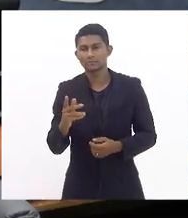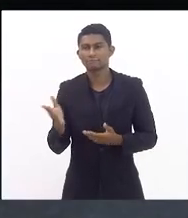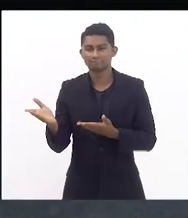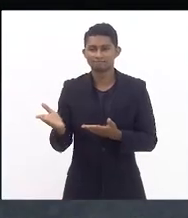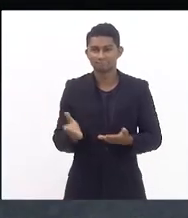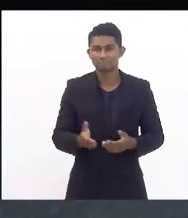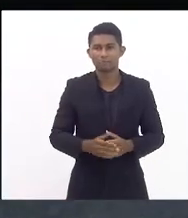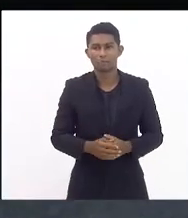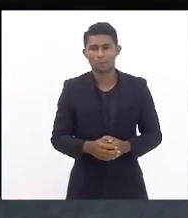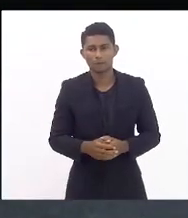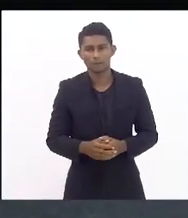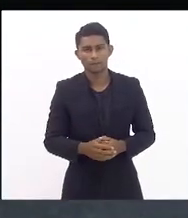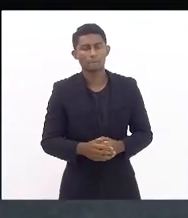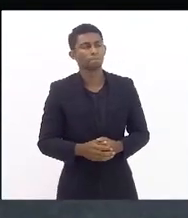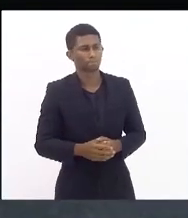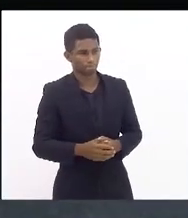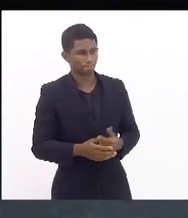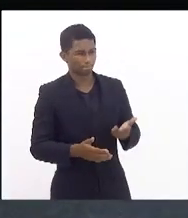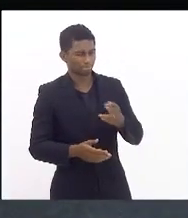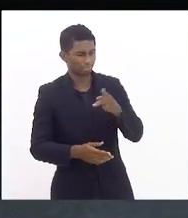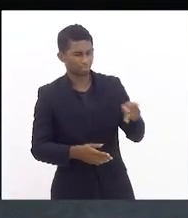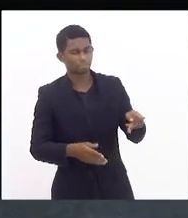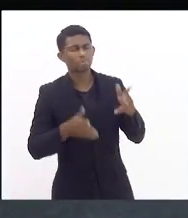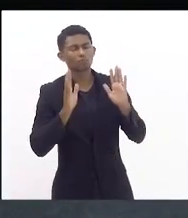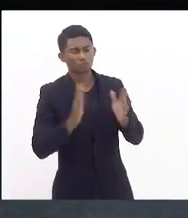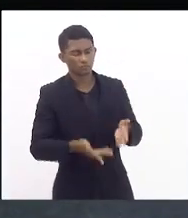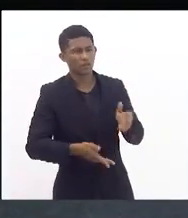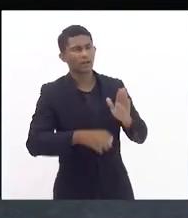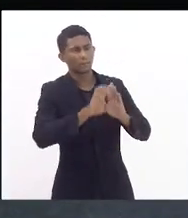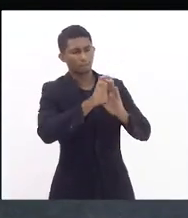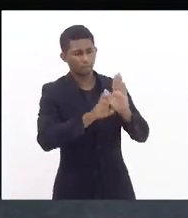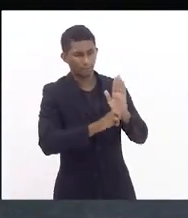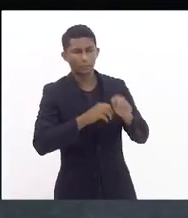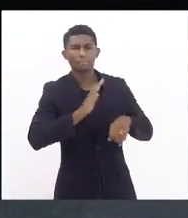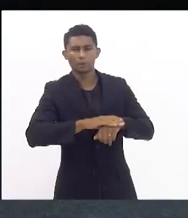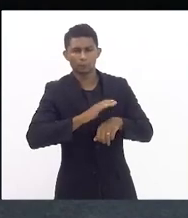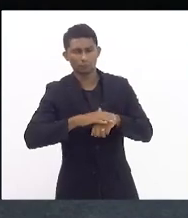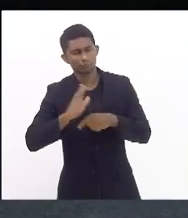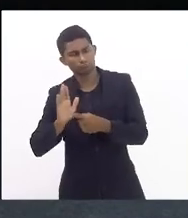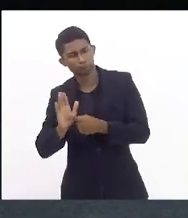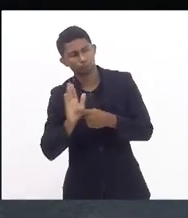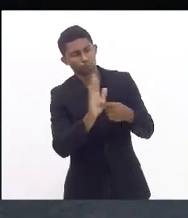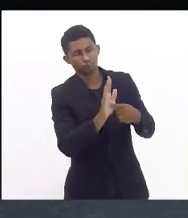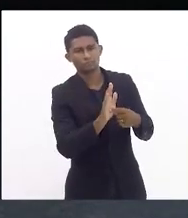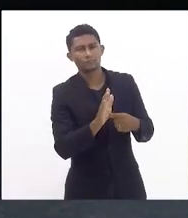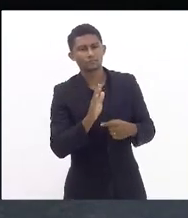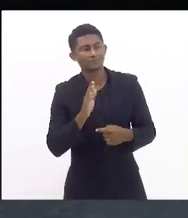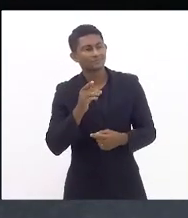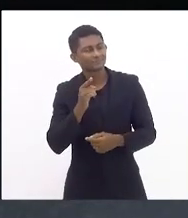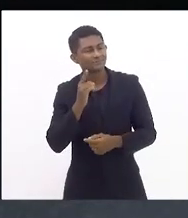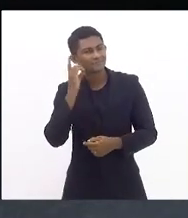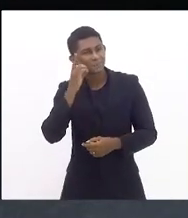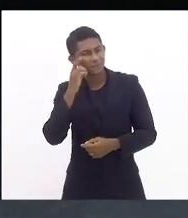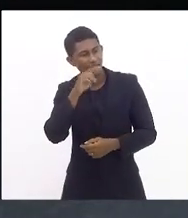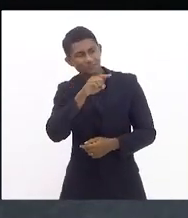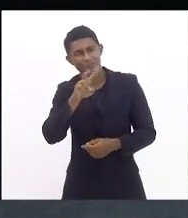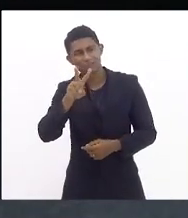Senhor presidente, eu apresentei emendas de plenário ao projeto, a proposta do deputado Valdo CEASA, que